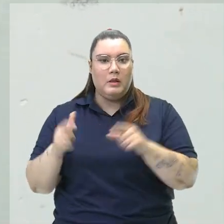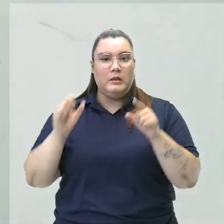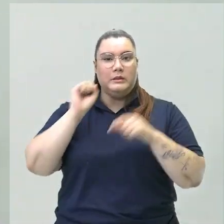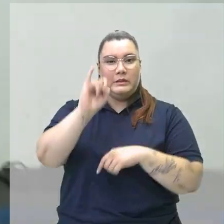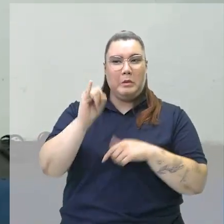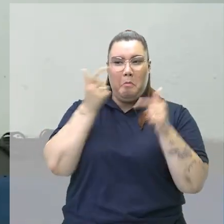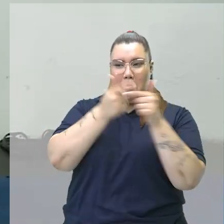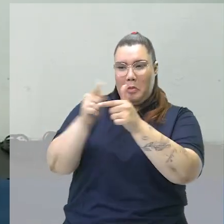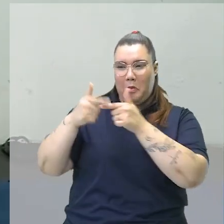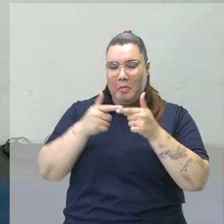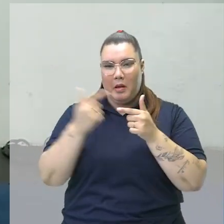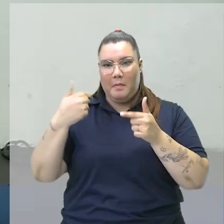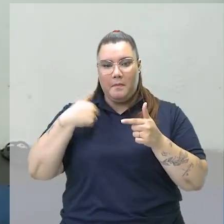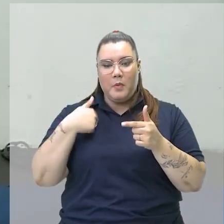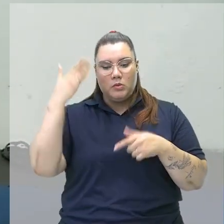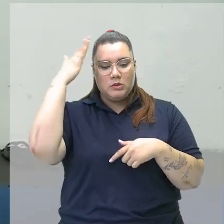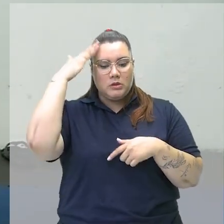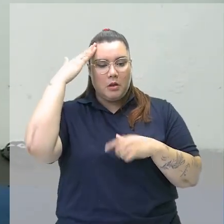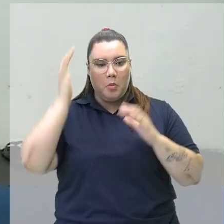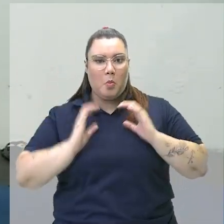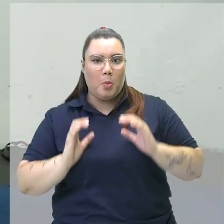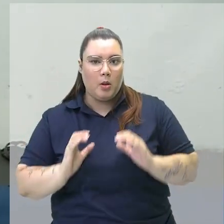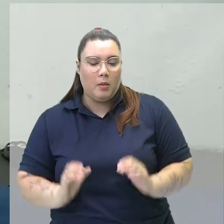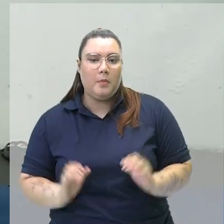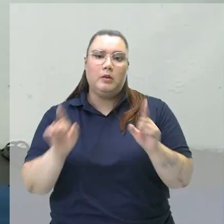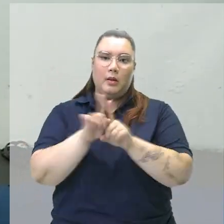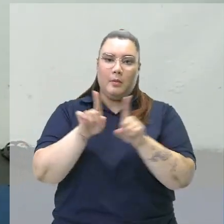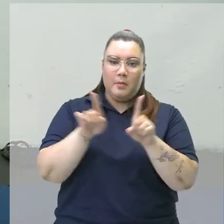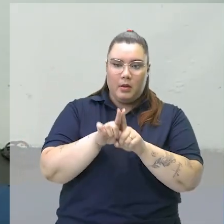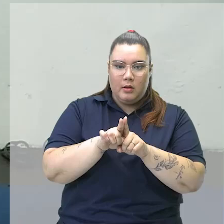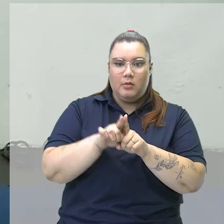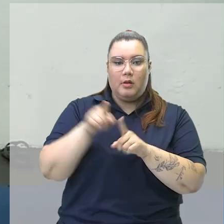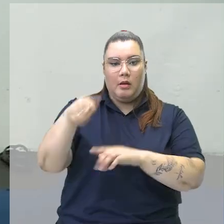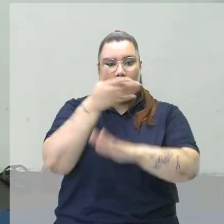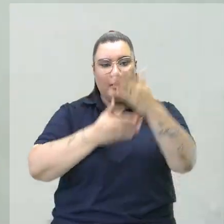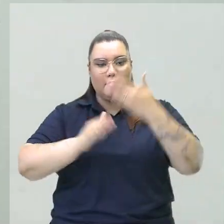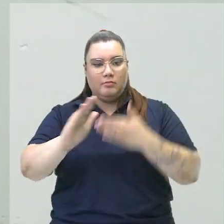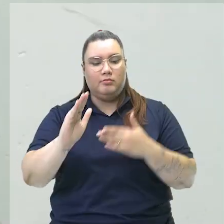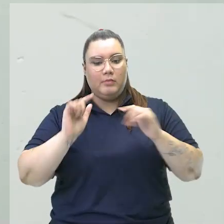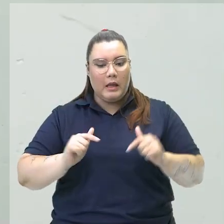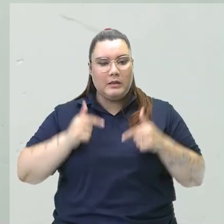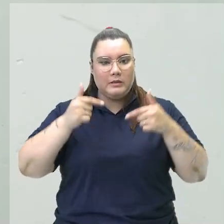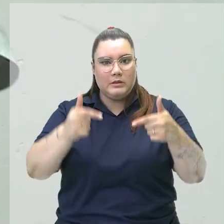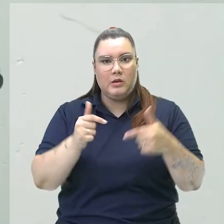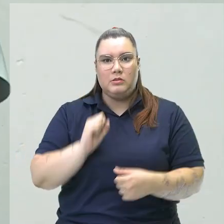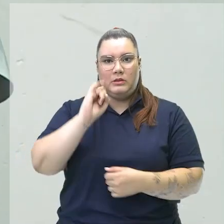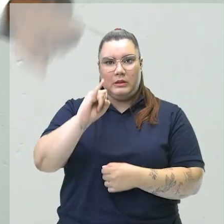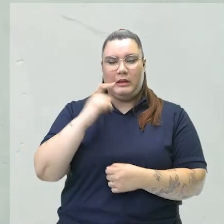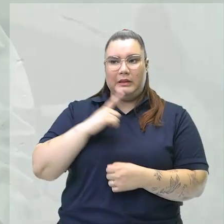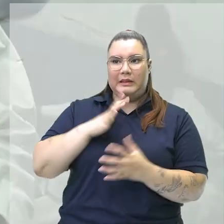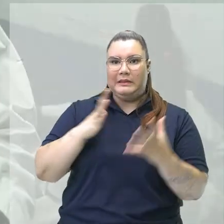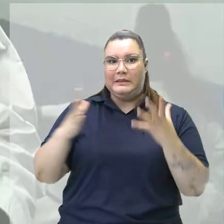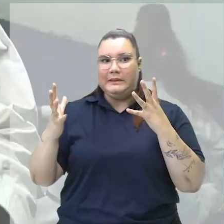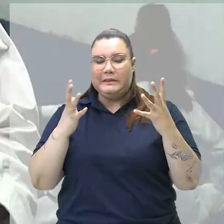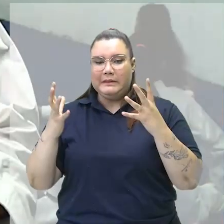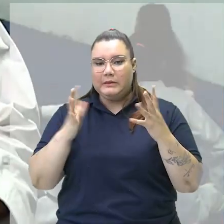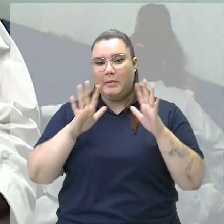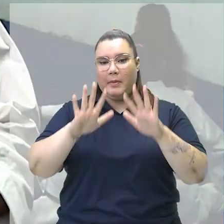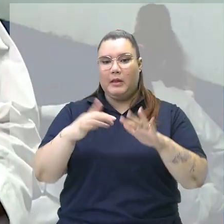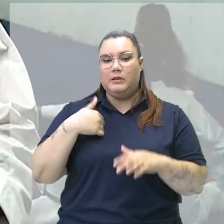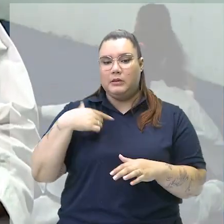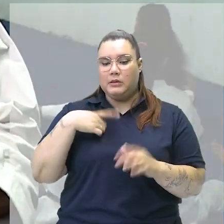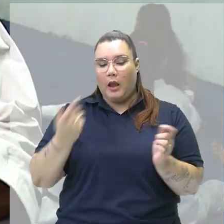pressão. O Karatê é uma modalidade esportiva que te dá condição de ação sobre tensão. Na luta, quando a pessoa